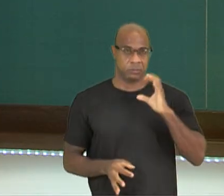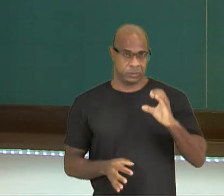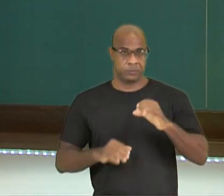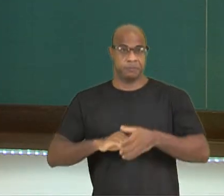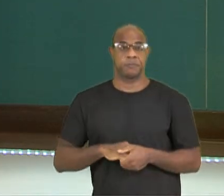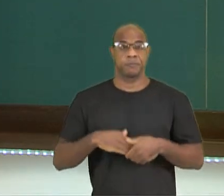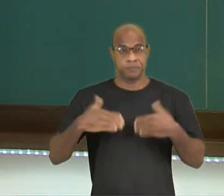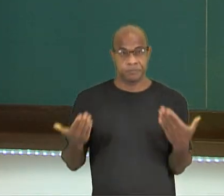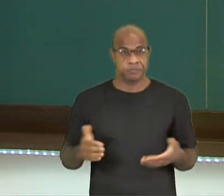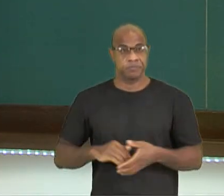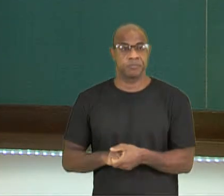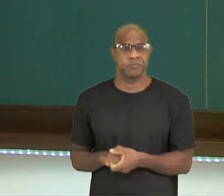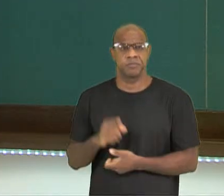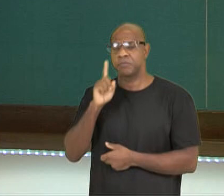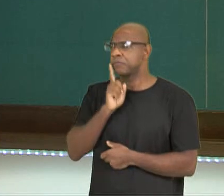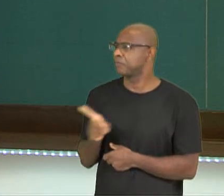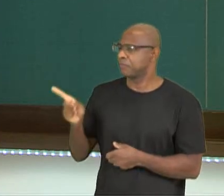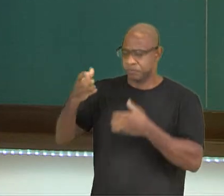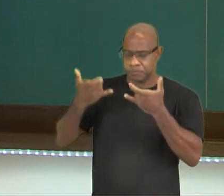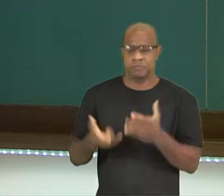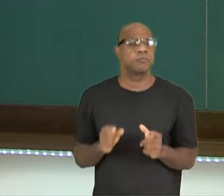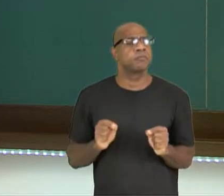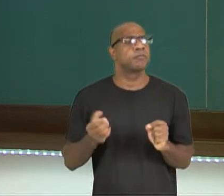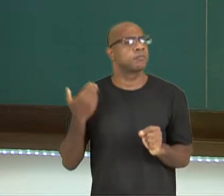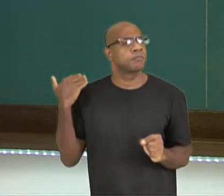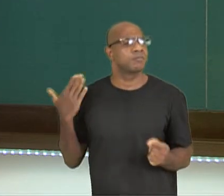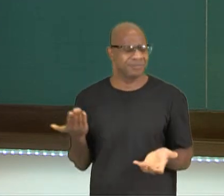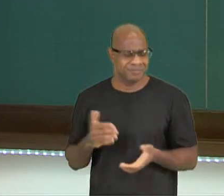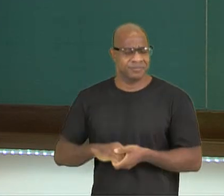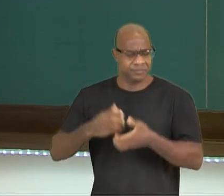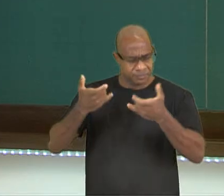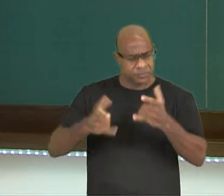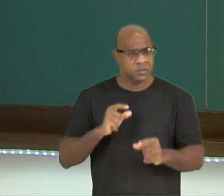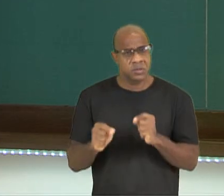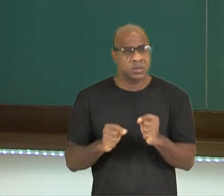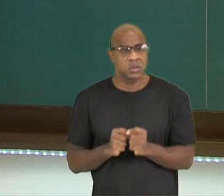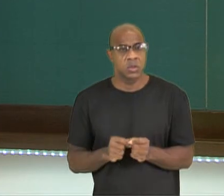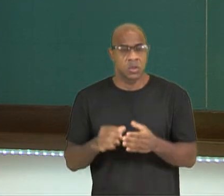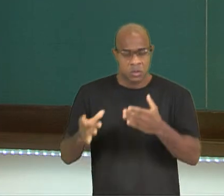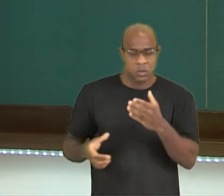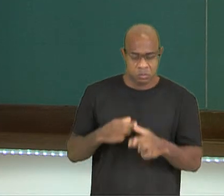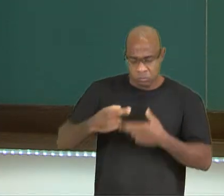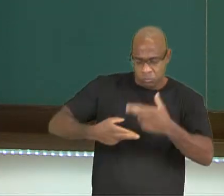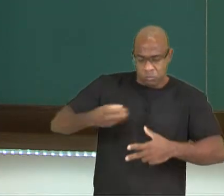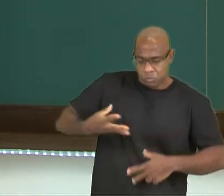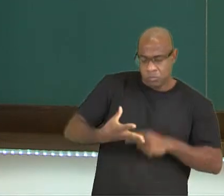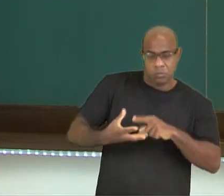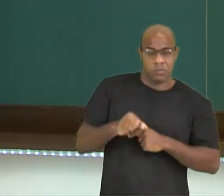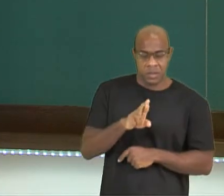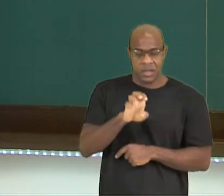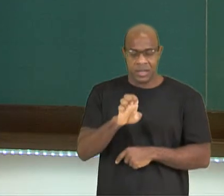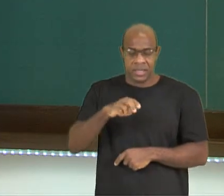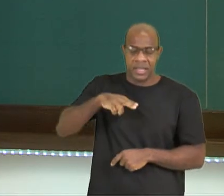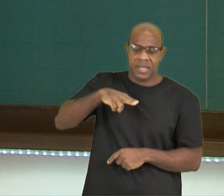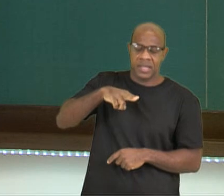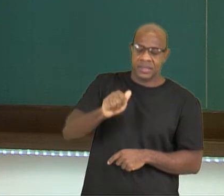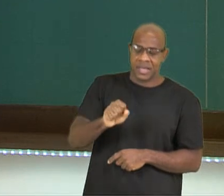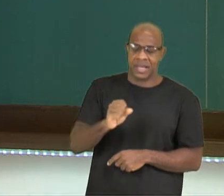E pessoal, a gente viu já em outro momento que o Renascimento ele é um momento